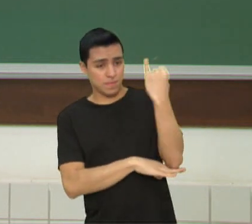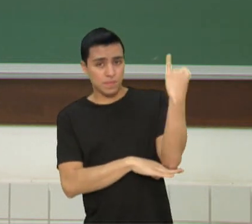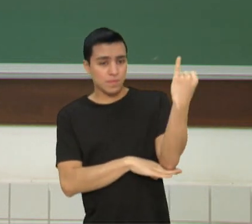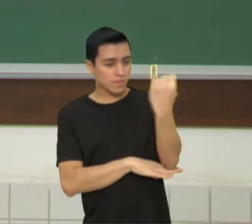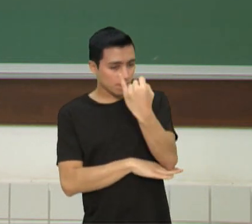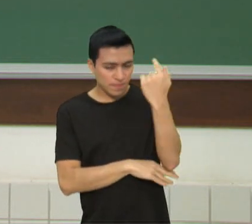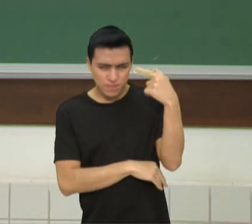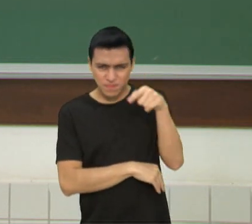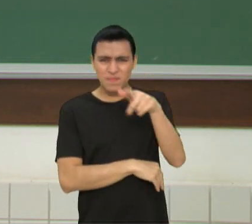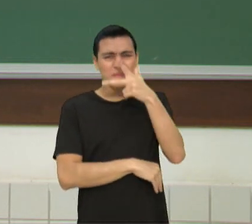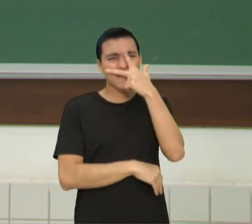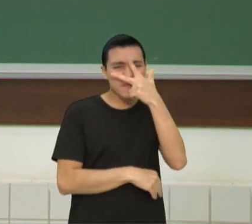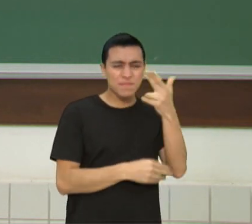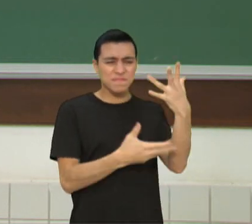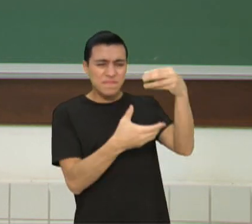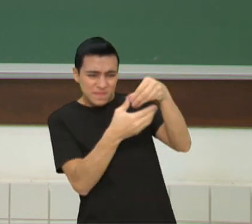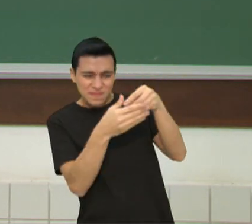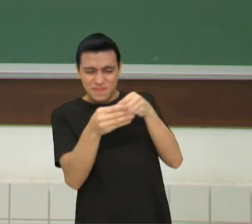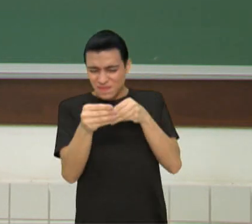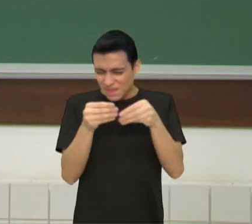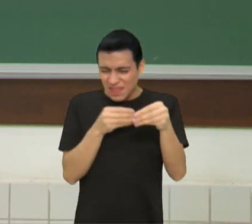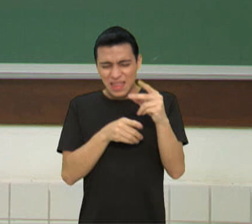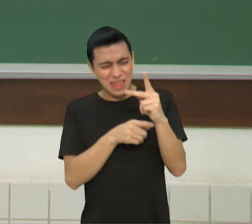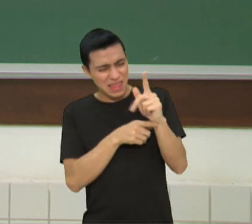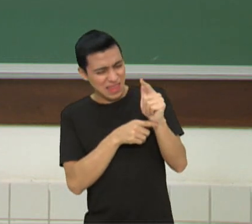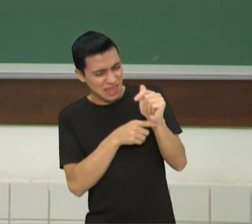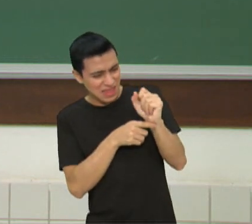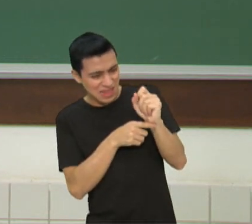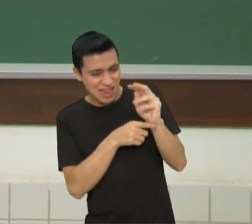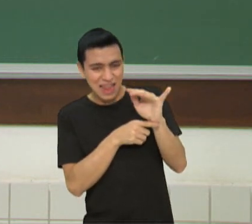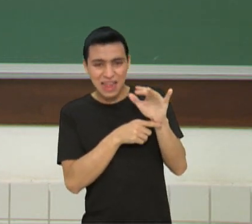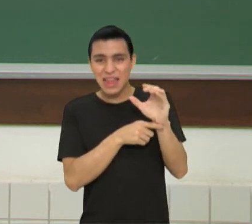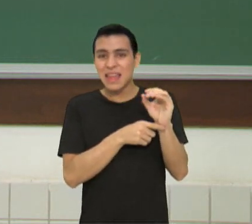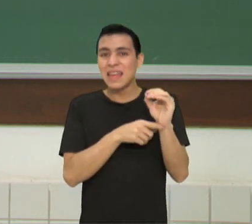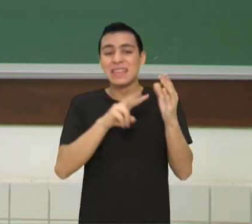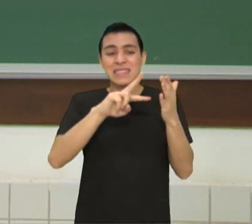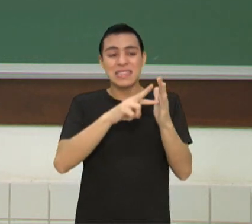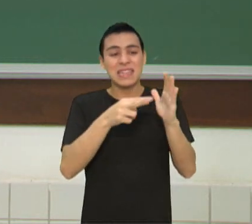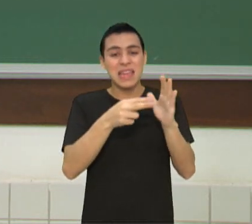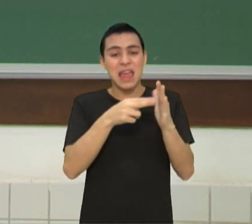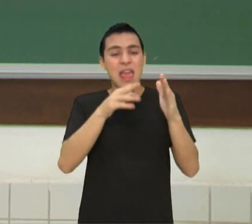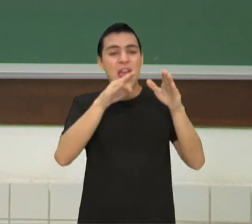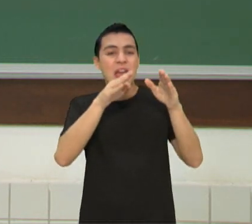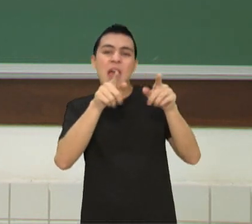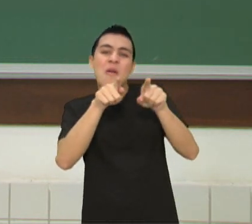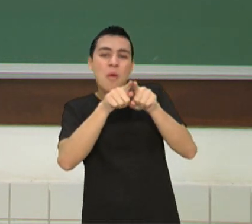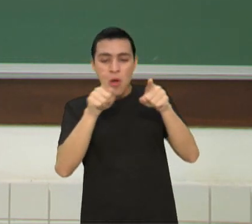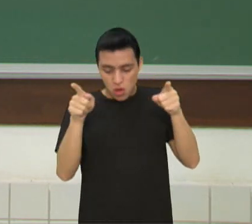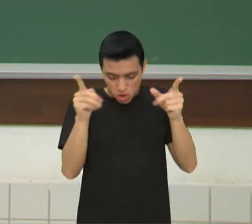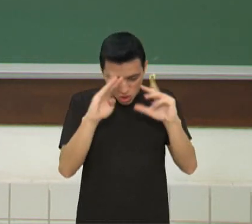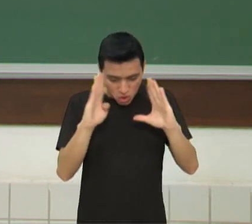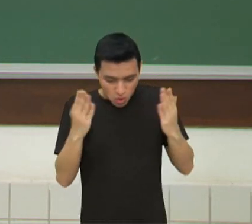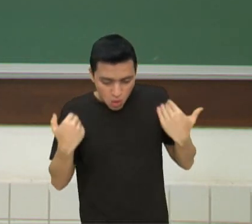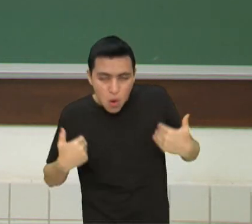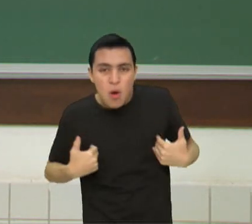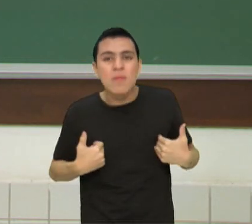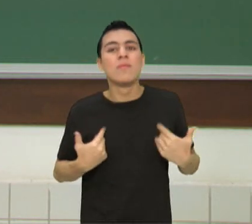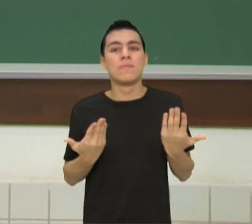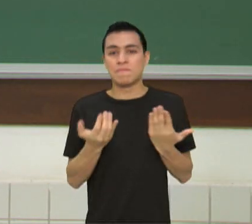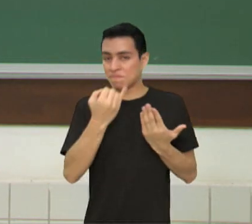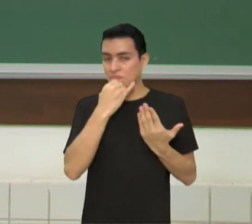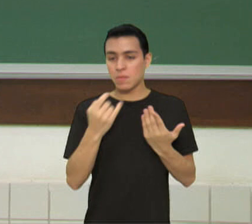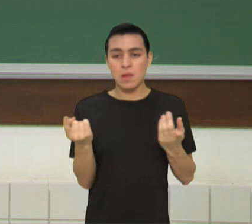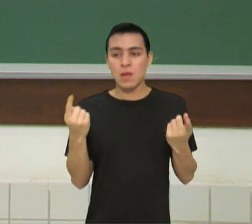forma, plásticos. O que quer dizer isso? Eles dão forma para o corpo. Uma pessoa sem lipídios no corpo,